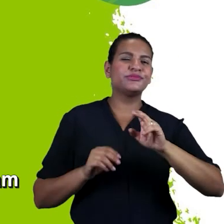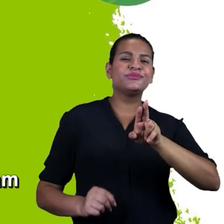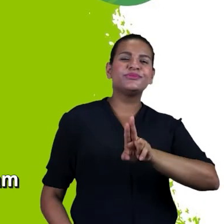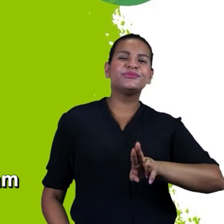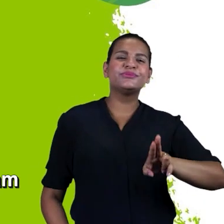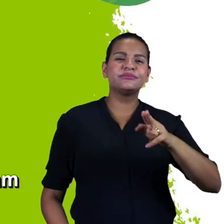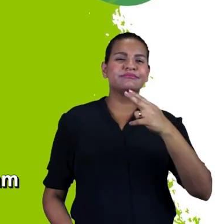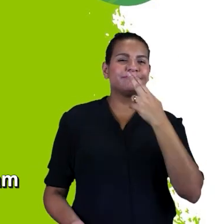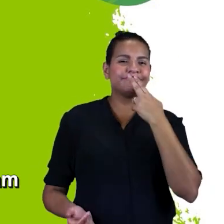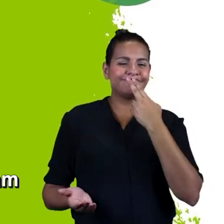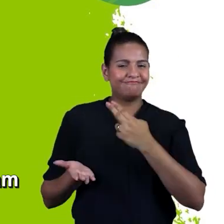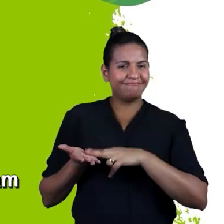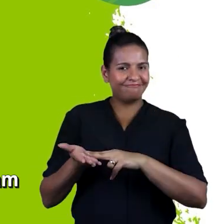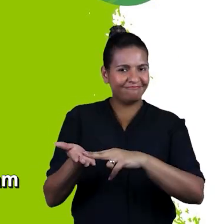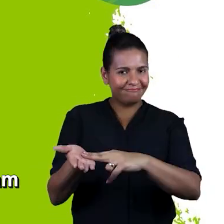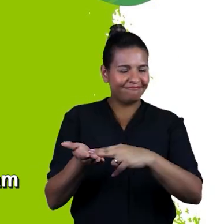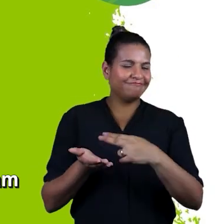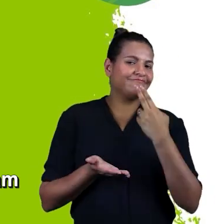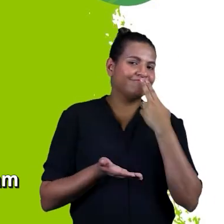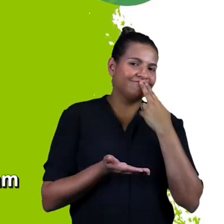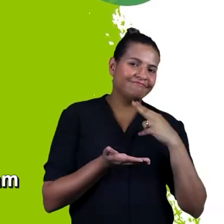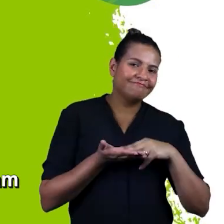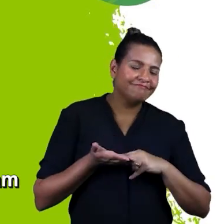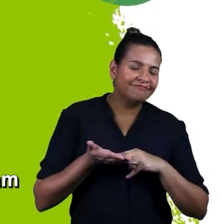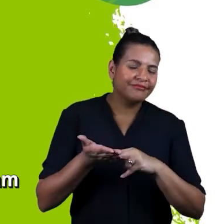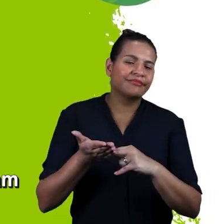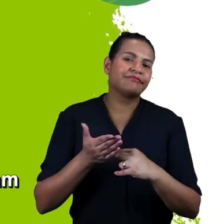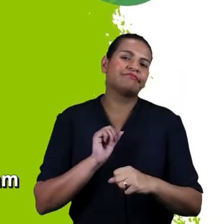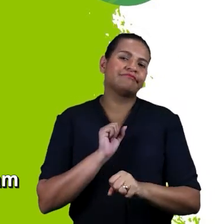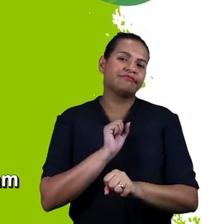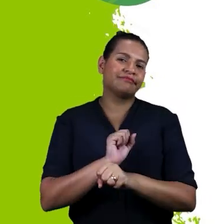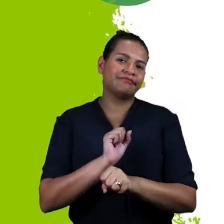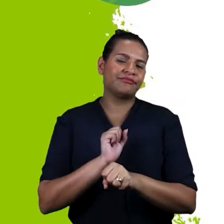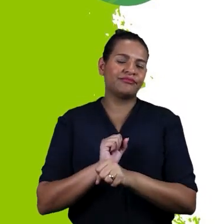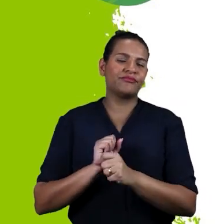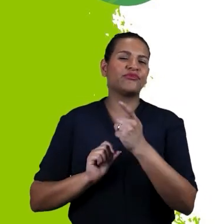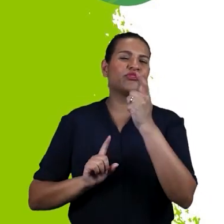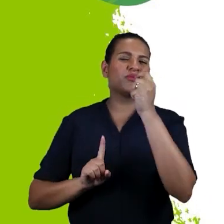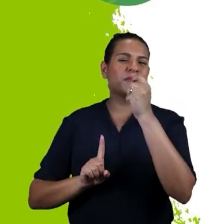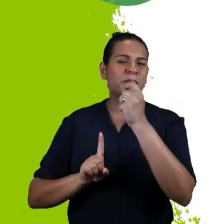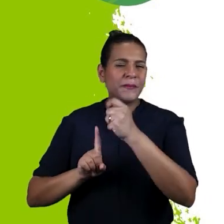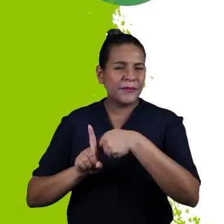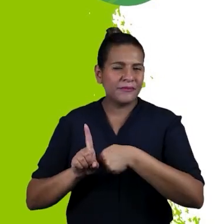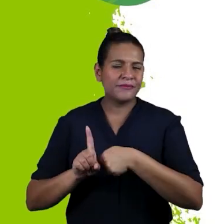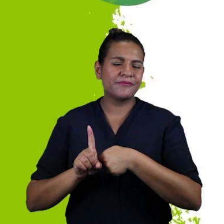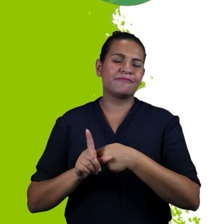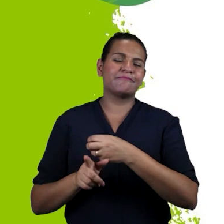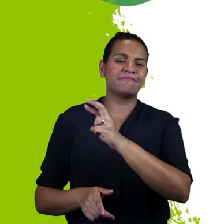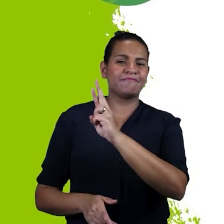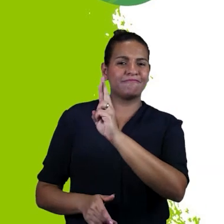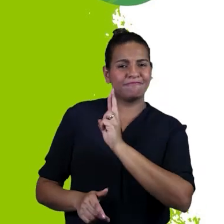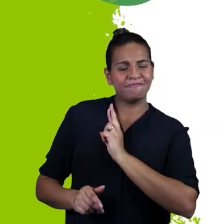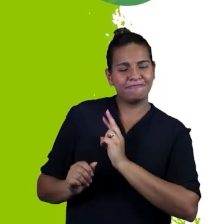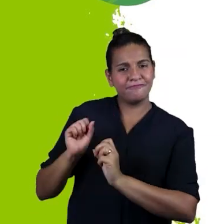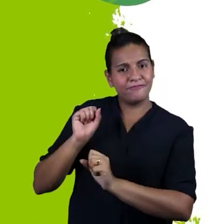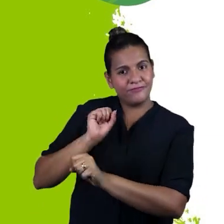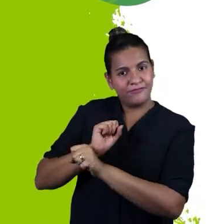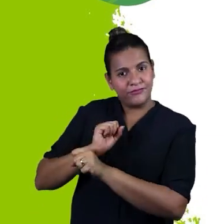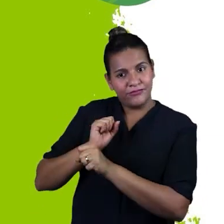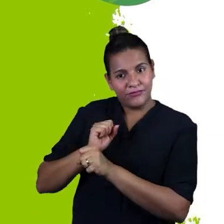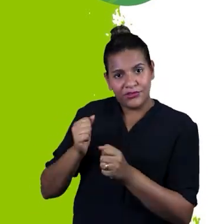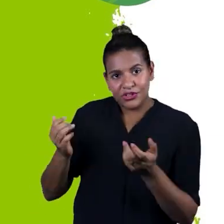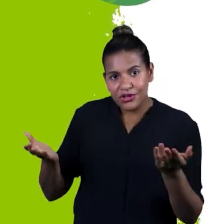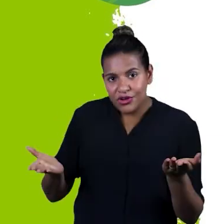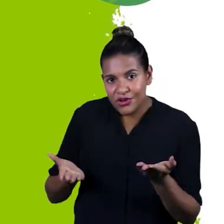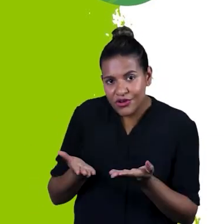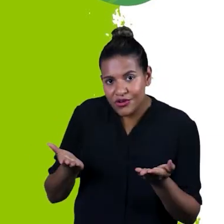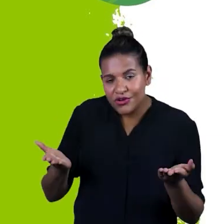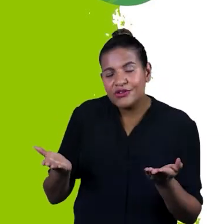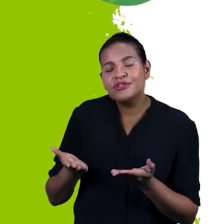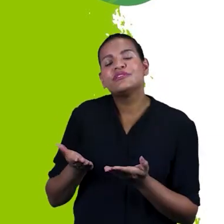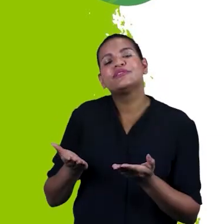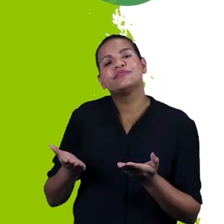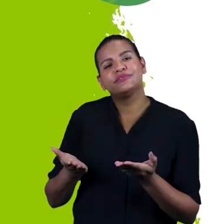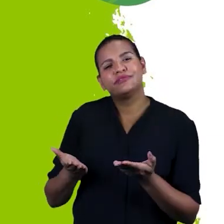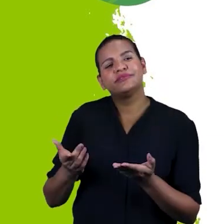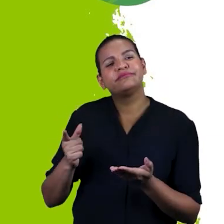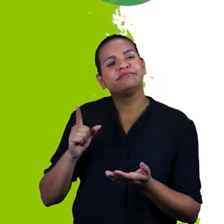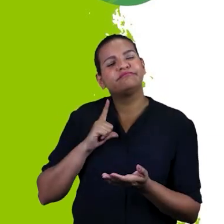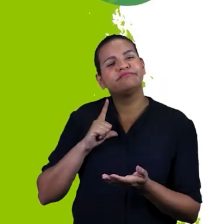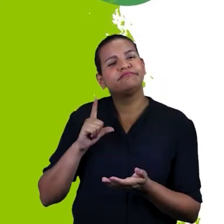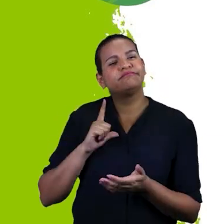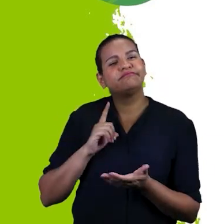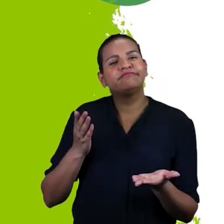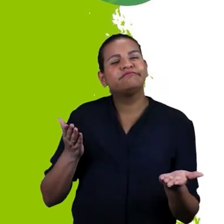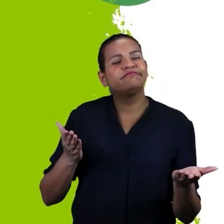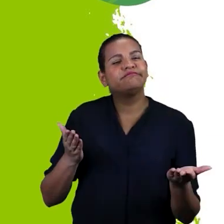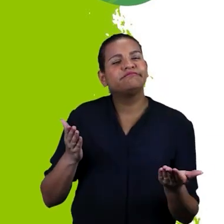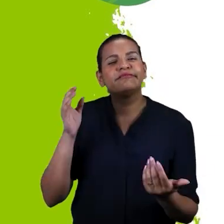as pessoas se comunicavam por carta e aí tinham que esperar um mês por uma resposta, e